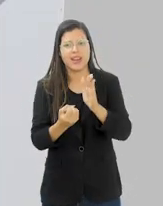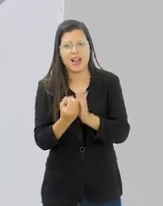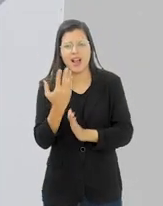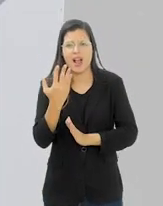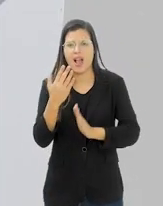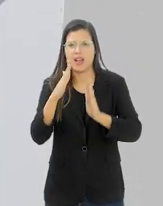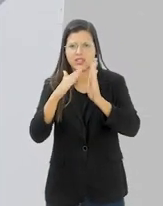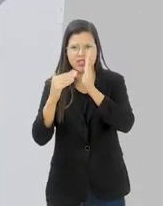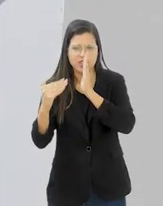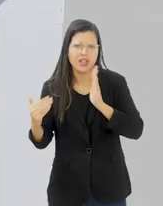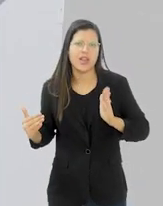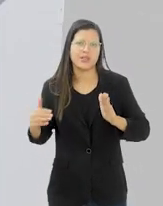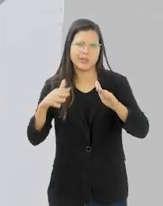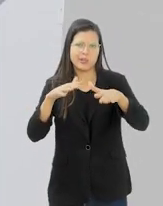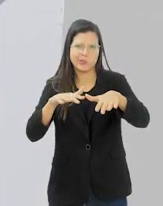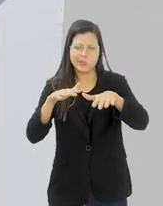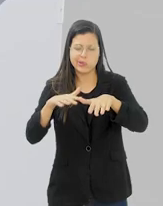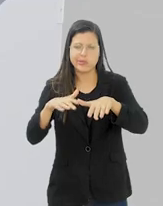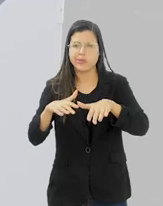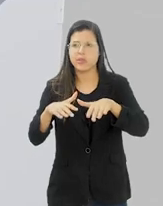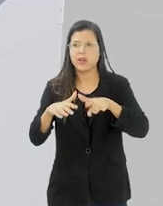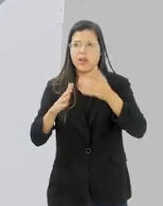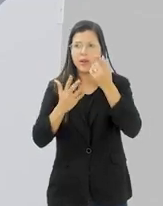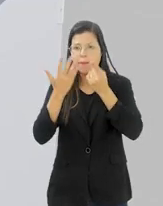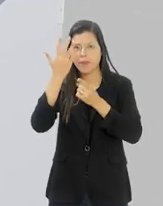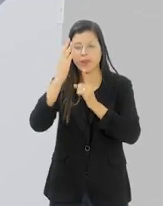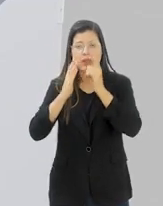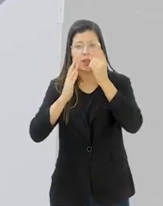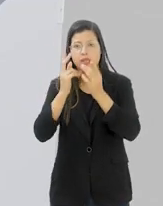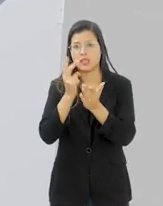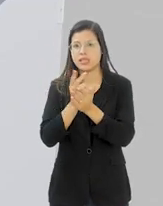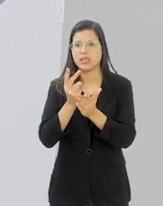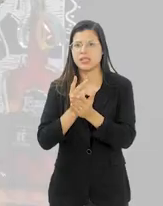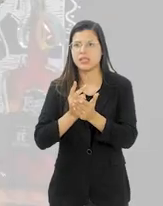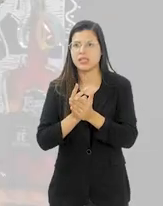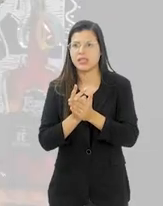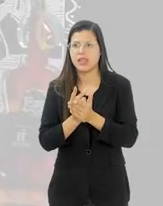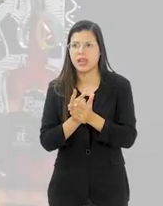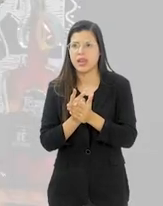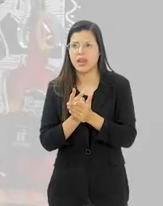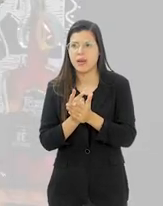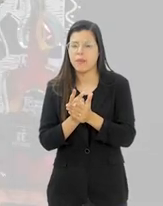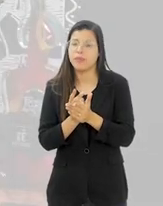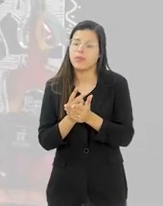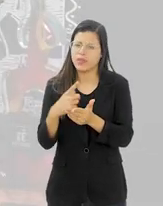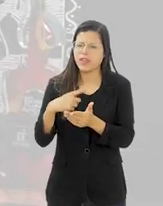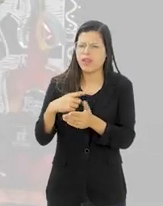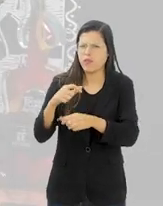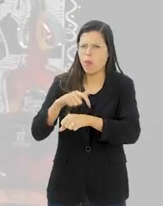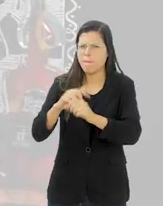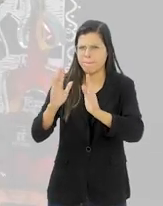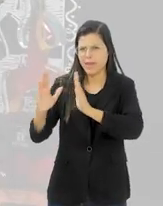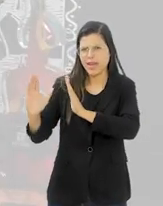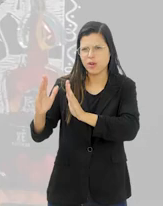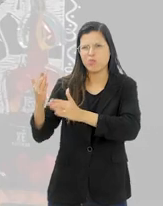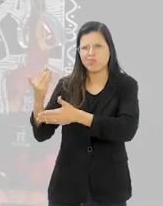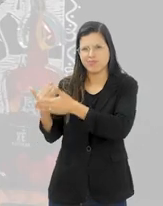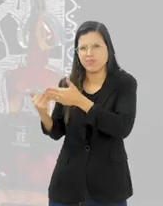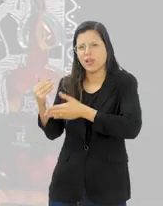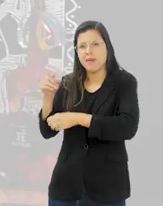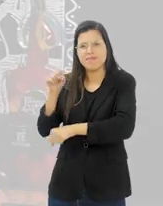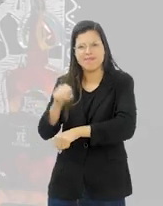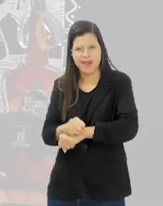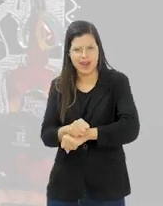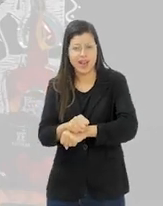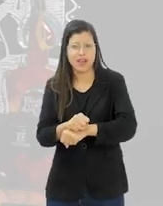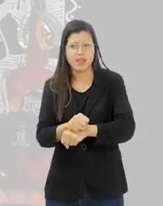seu sua própria estética, seu próprio desfile, né? Verdade. O carnaval está sempre durante muito tempo ele ficou estagnado, né?